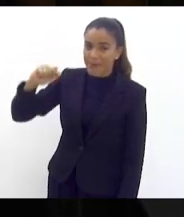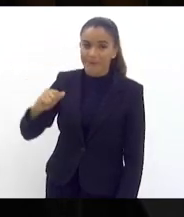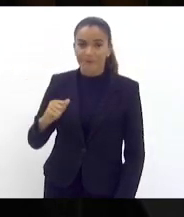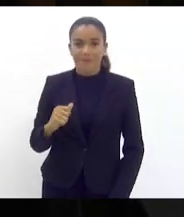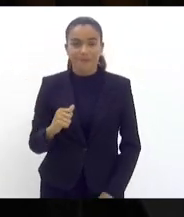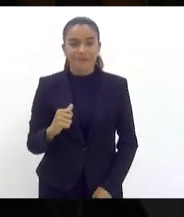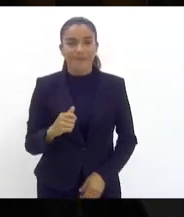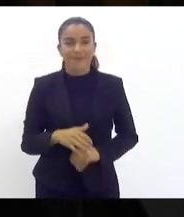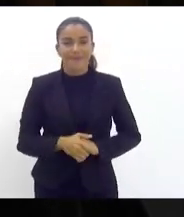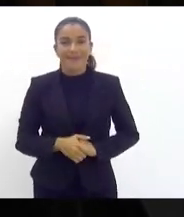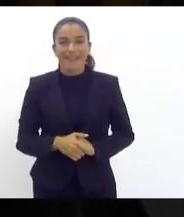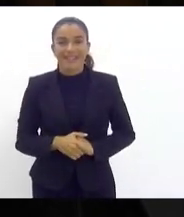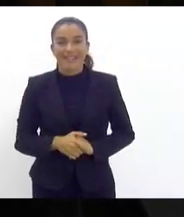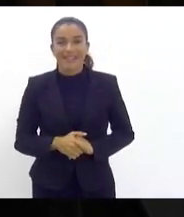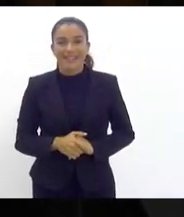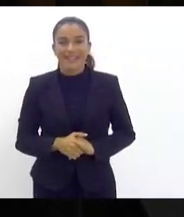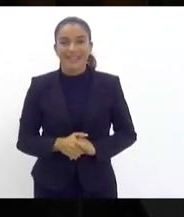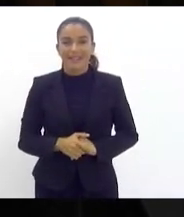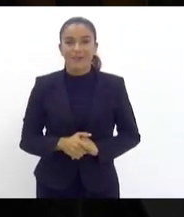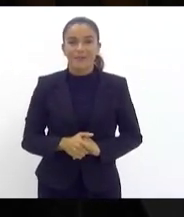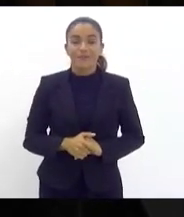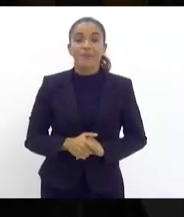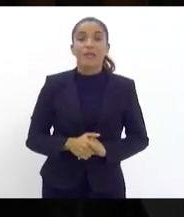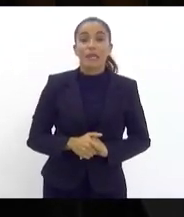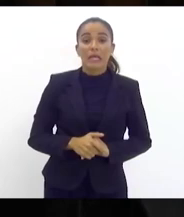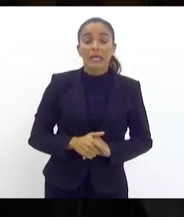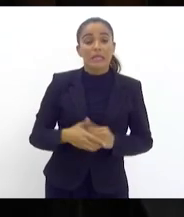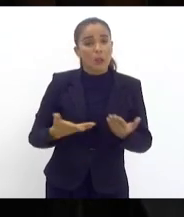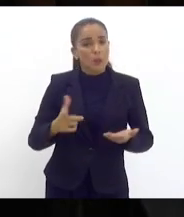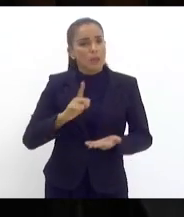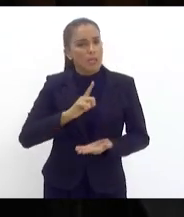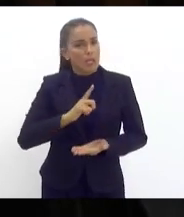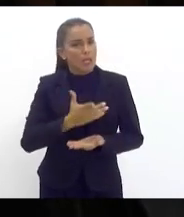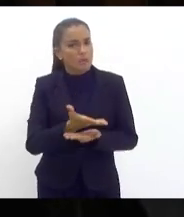Dito isso, senhora presidente, temos aqui,